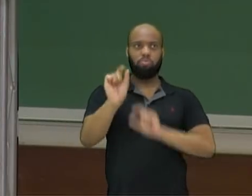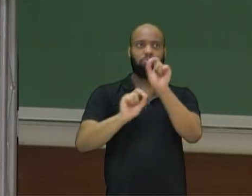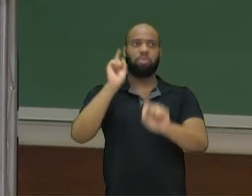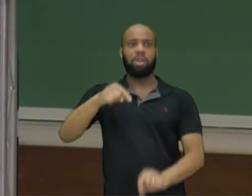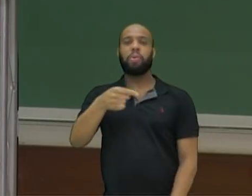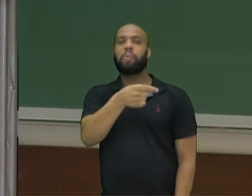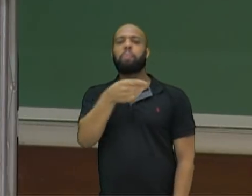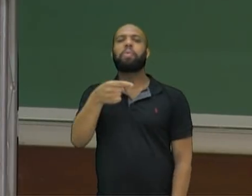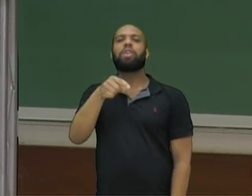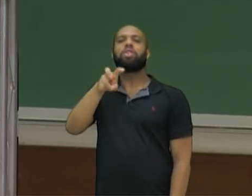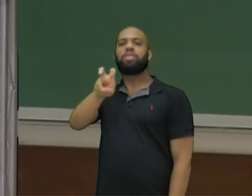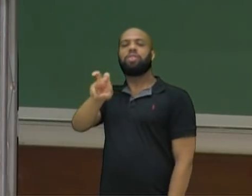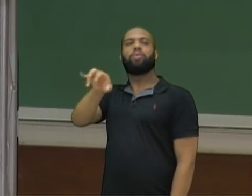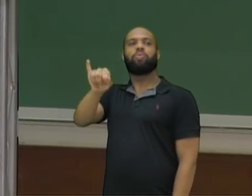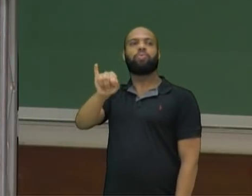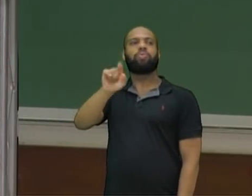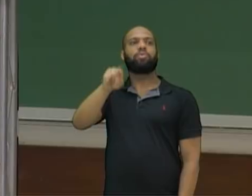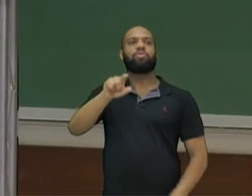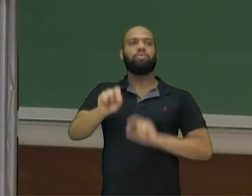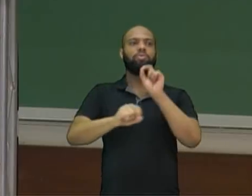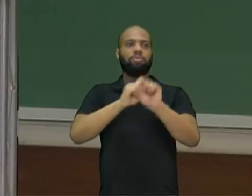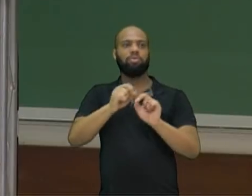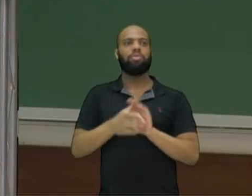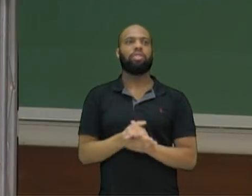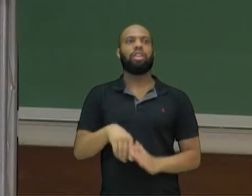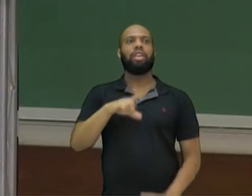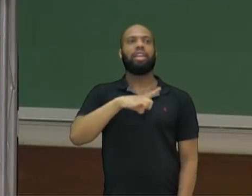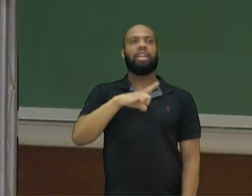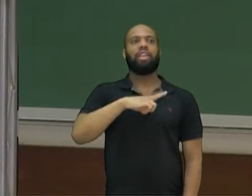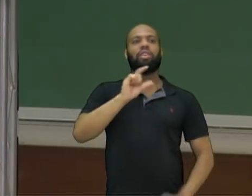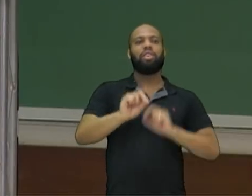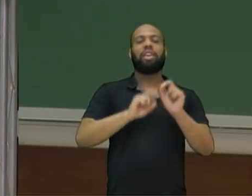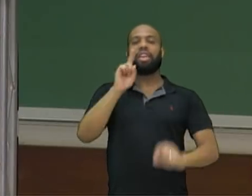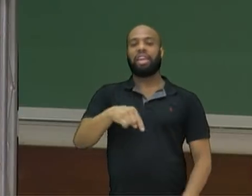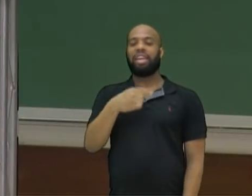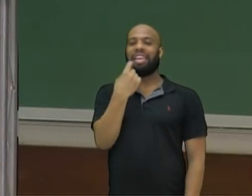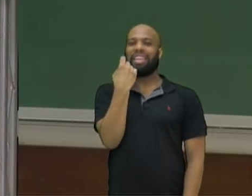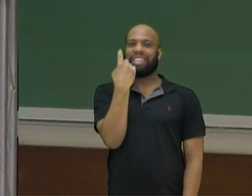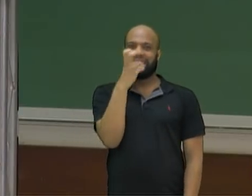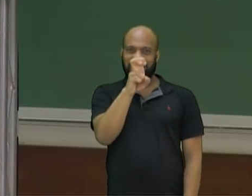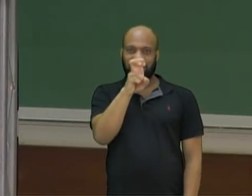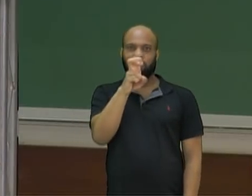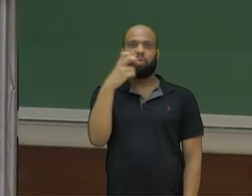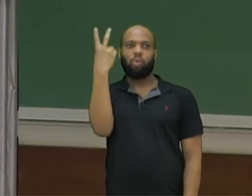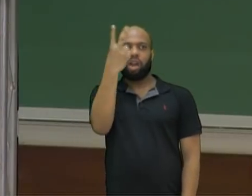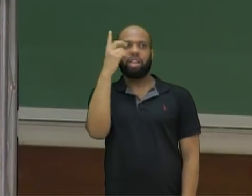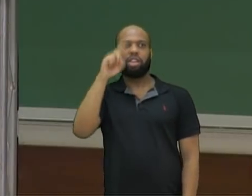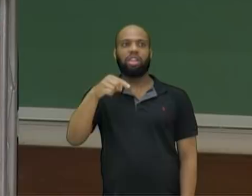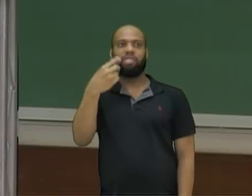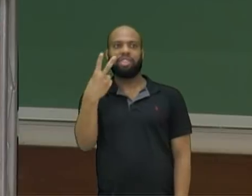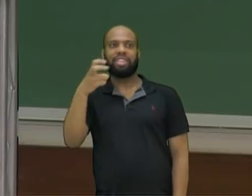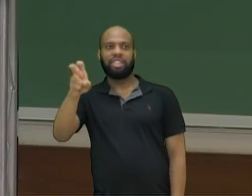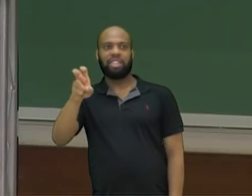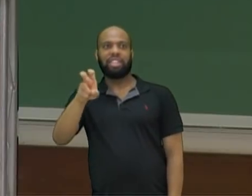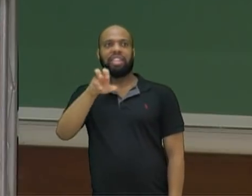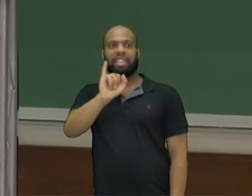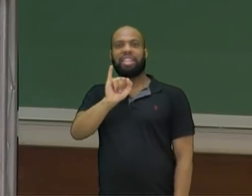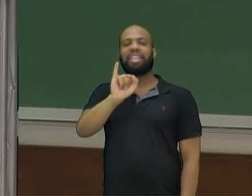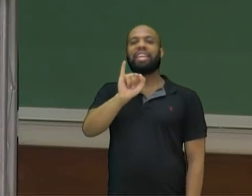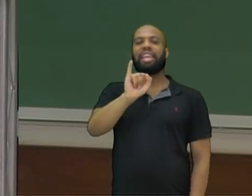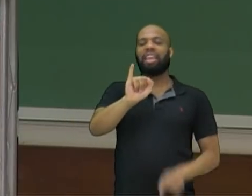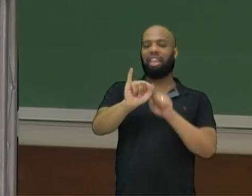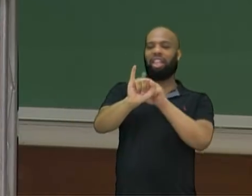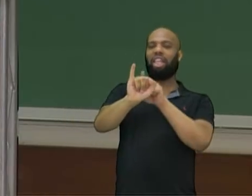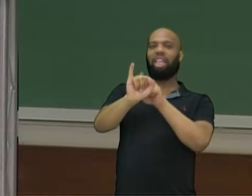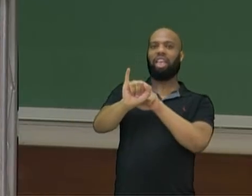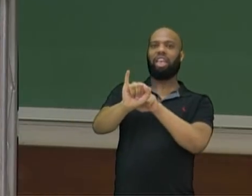Menos 5i, que vai ficar 5 ao quadrado, 25. O i, que é negativo, o i ao